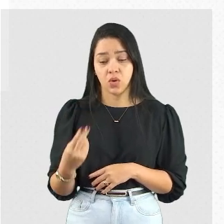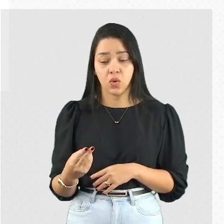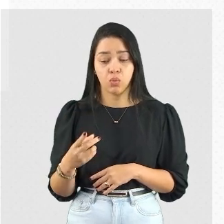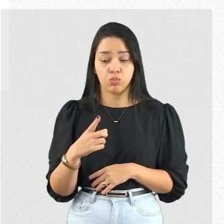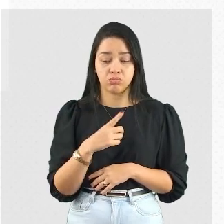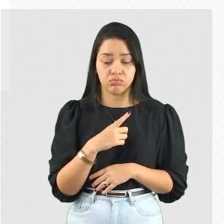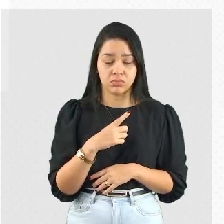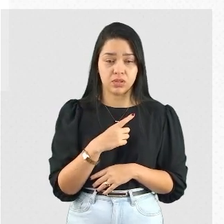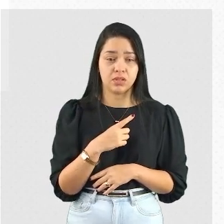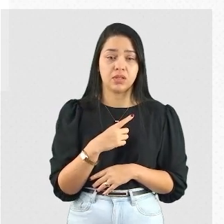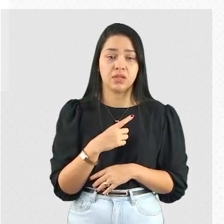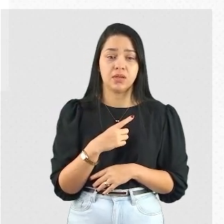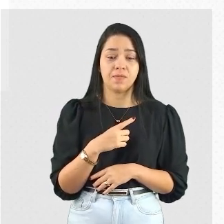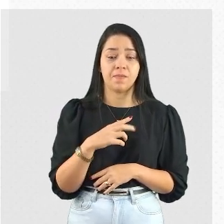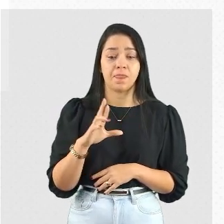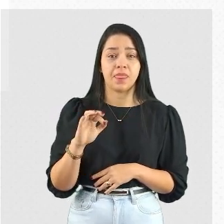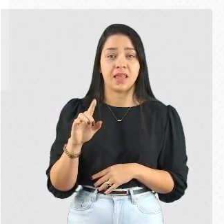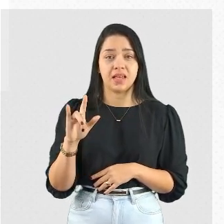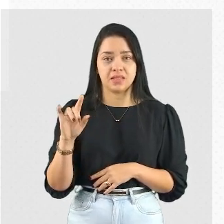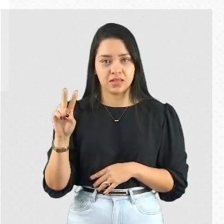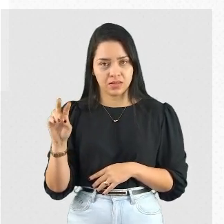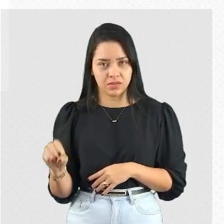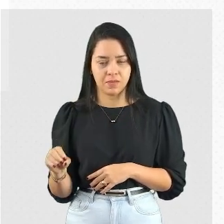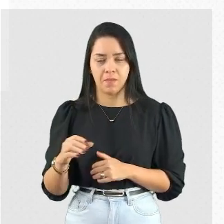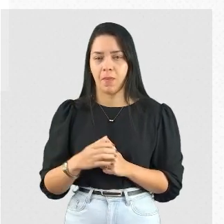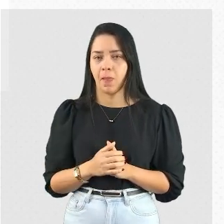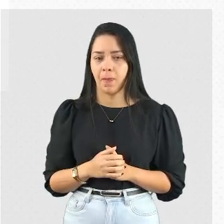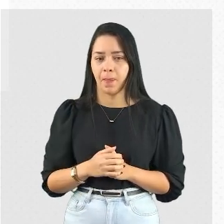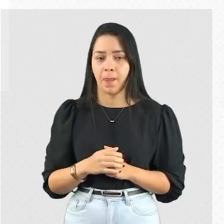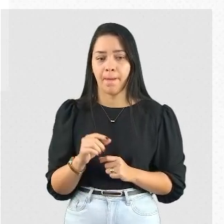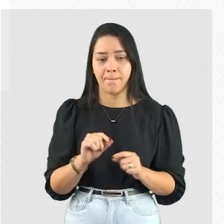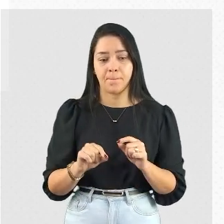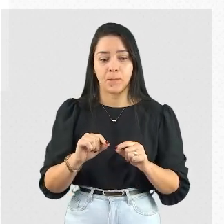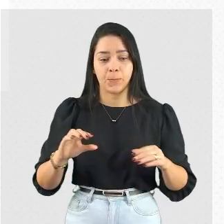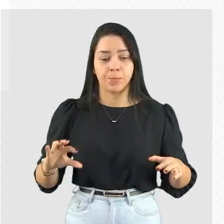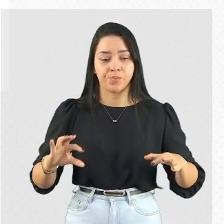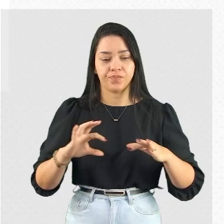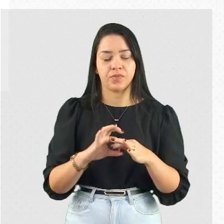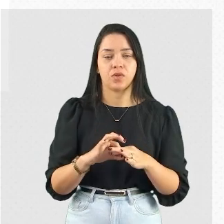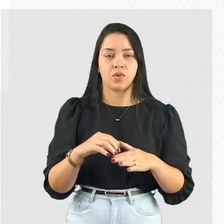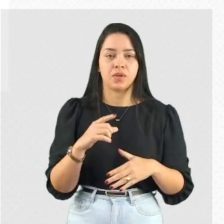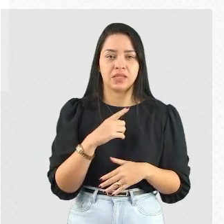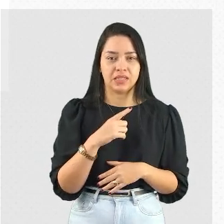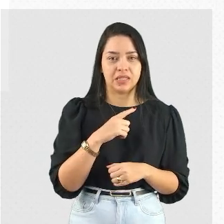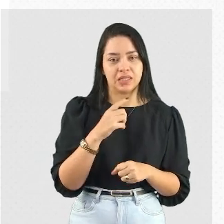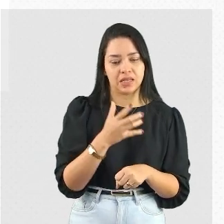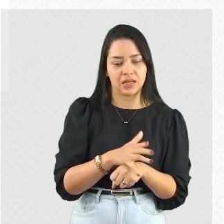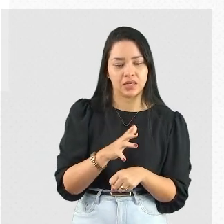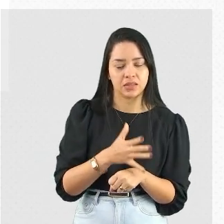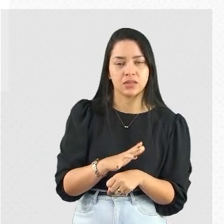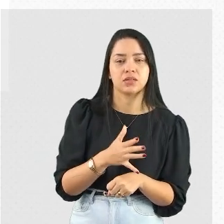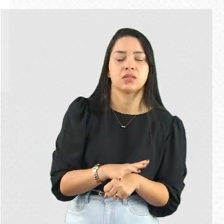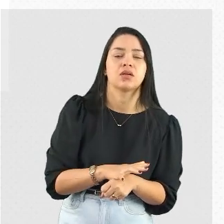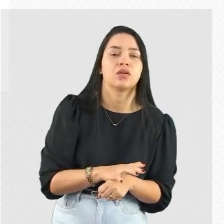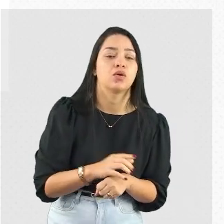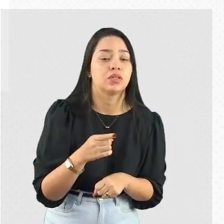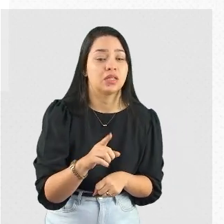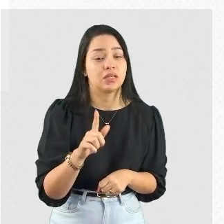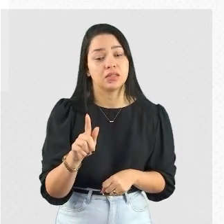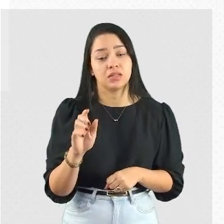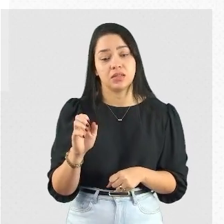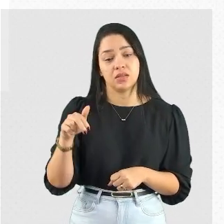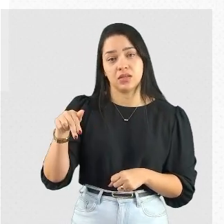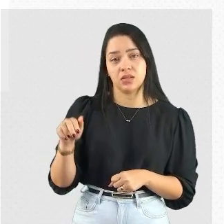um gene dominante ou recessivo. Na verdade, é a somatória da ação, da ativação desses genes.